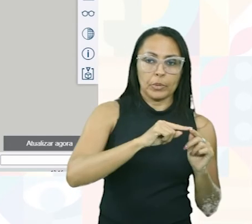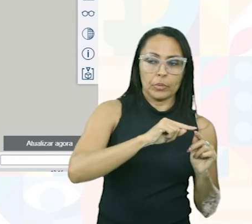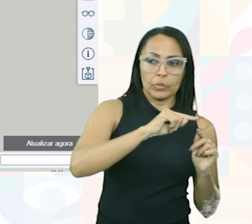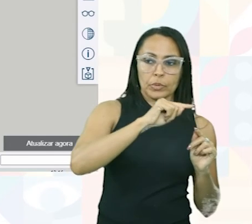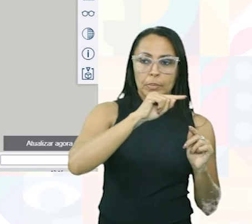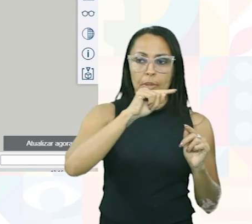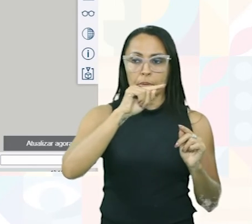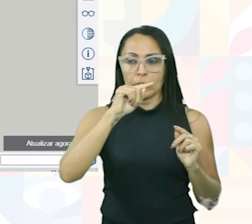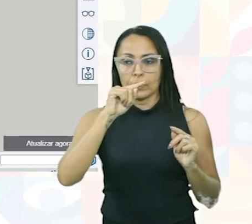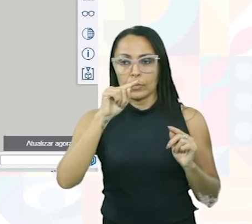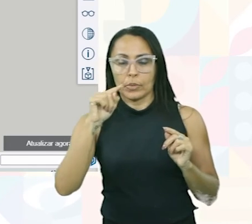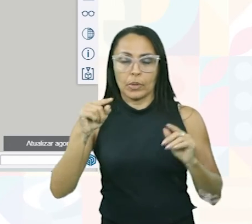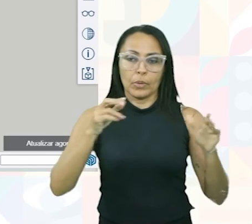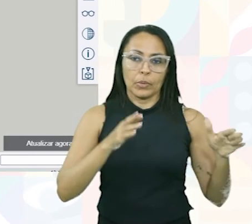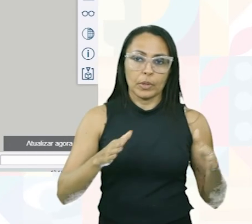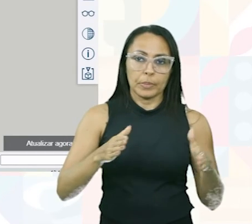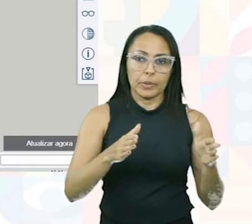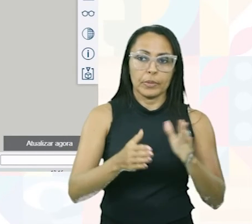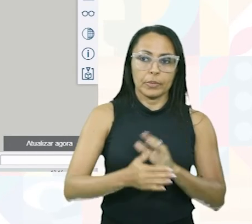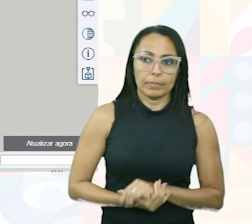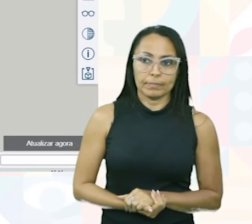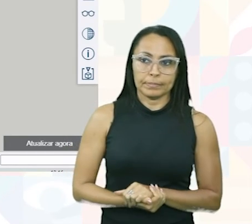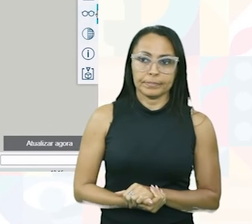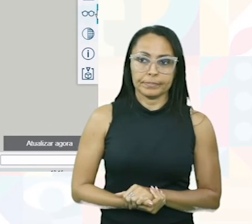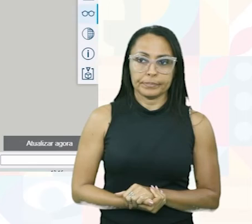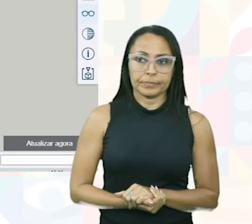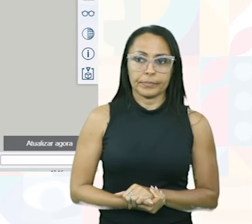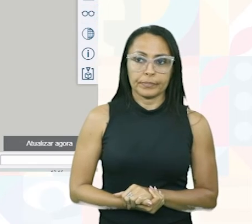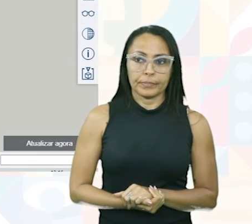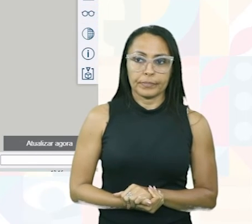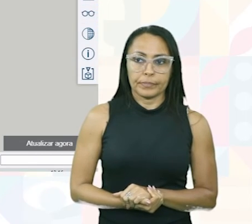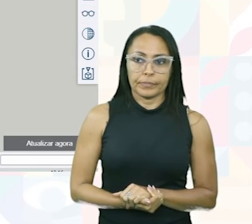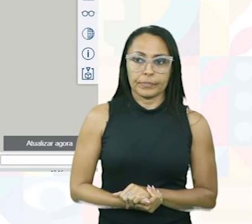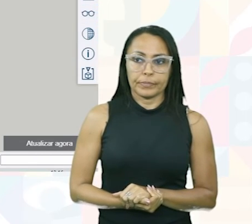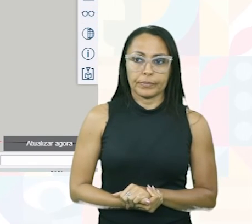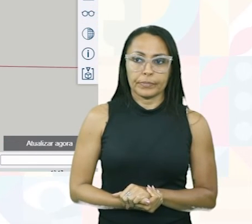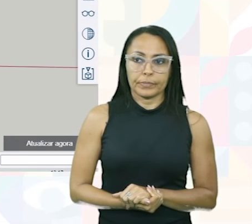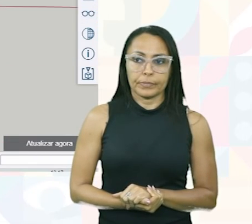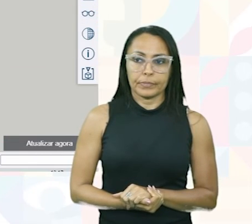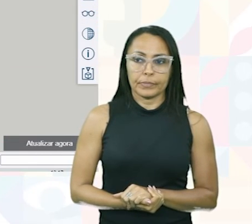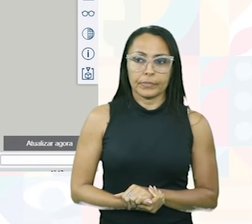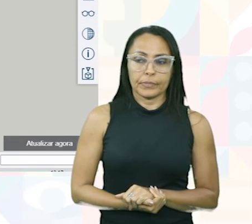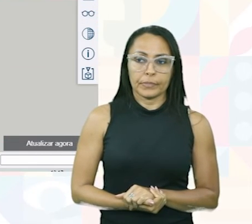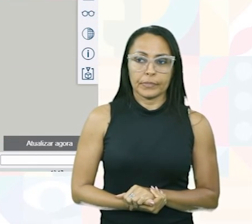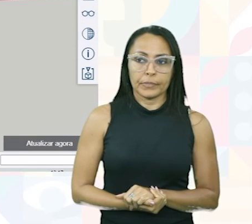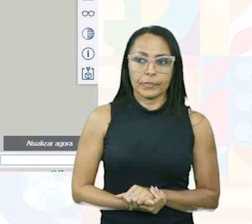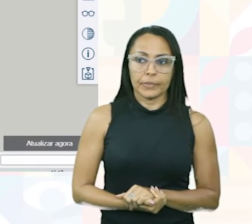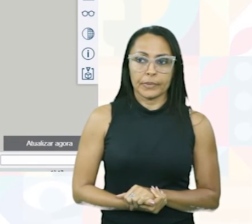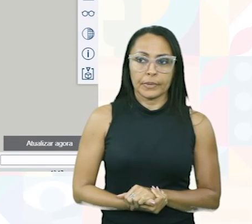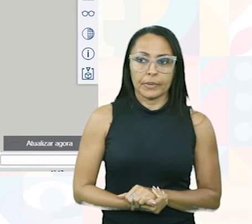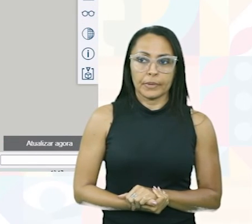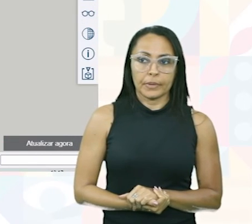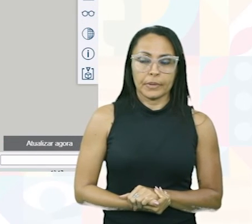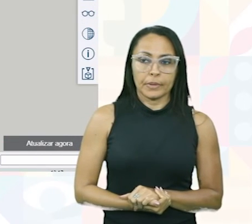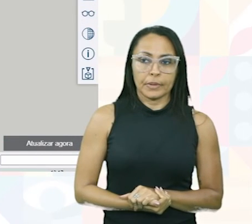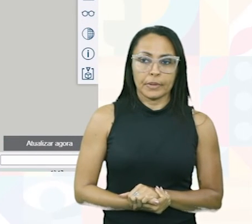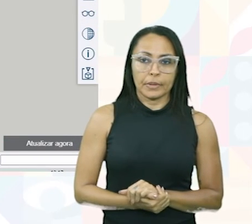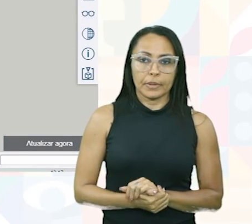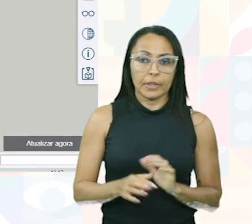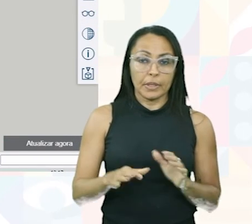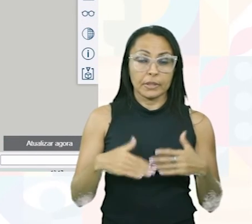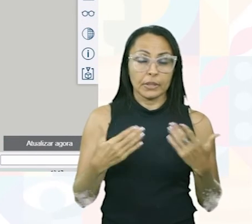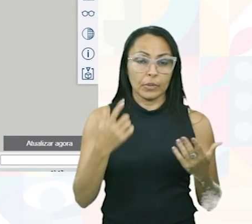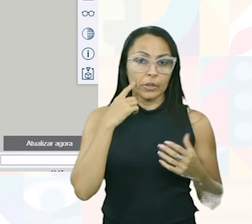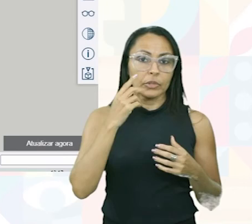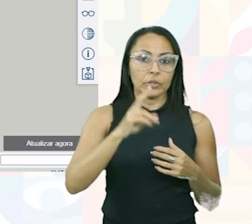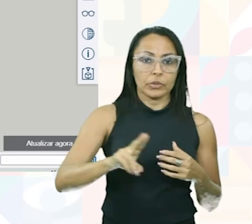todo aquele caminho que eu defini. Então, nós criamos essa forma aqui, tá? Então, a gente